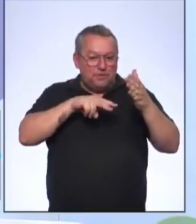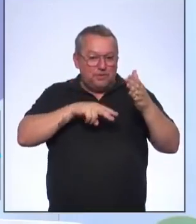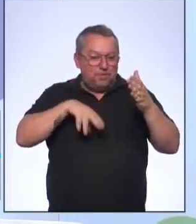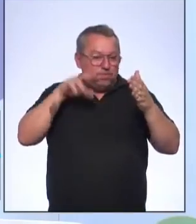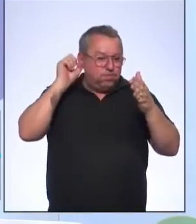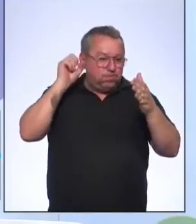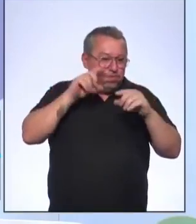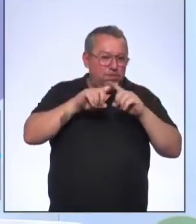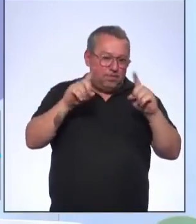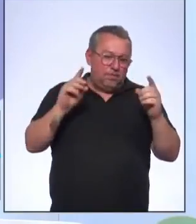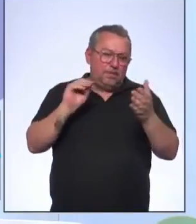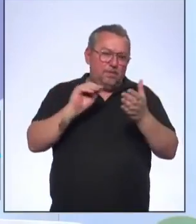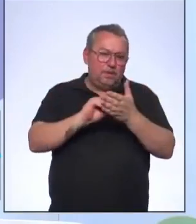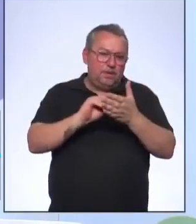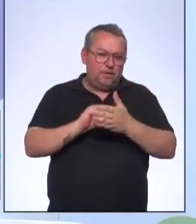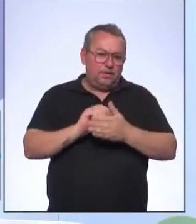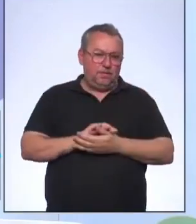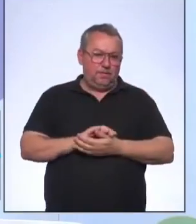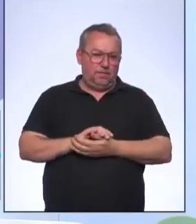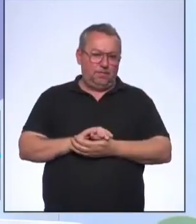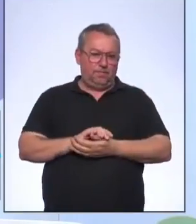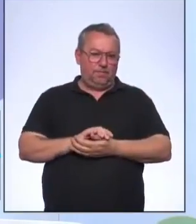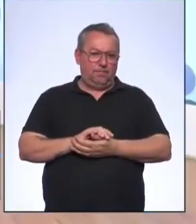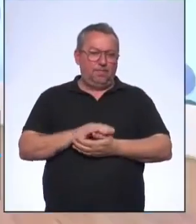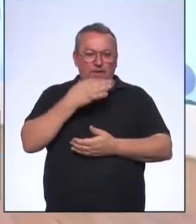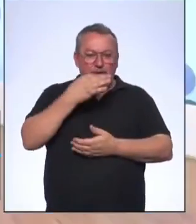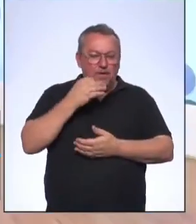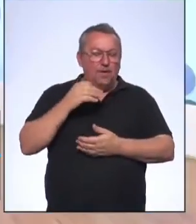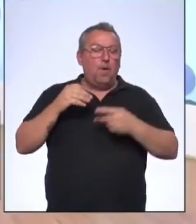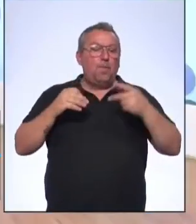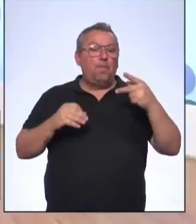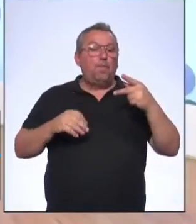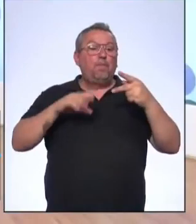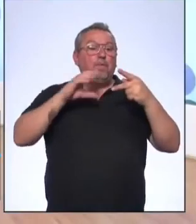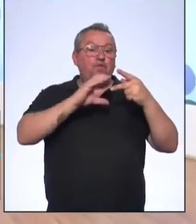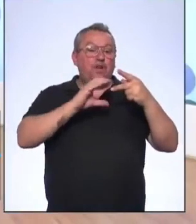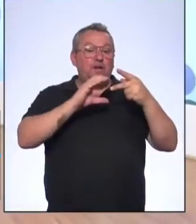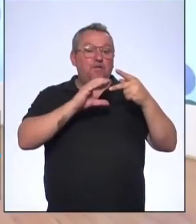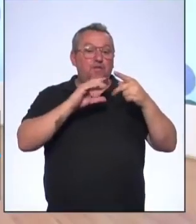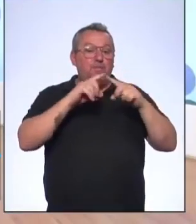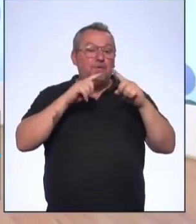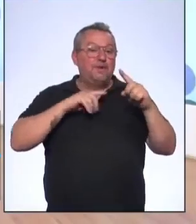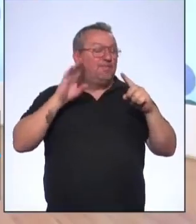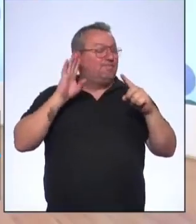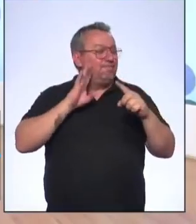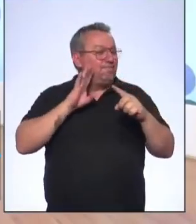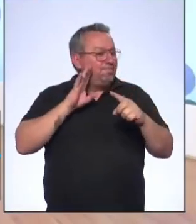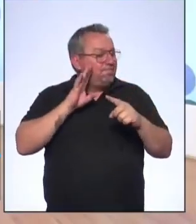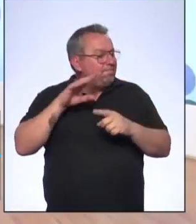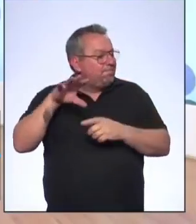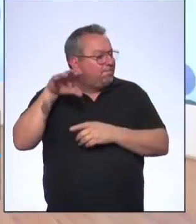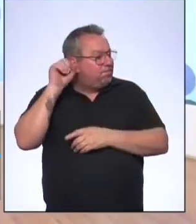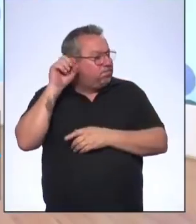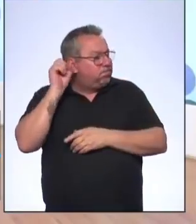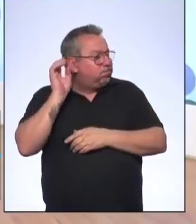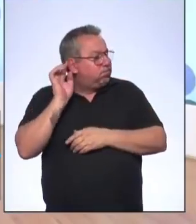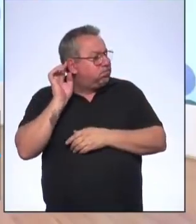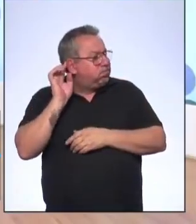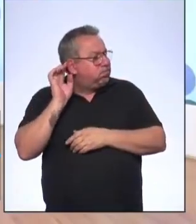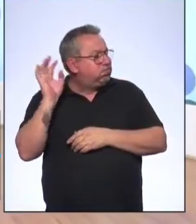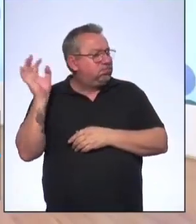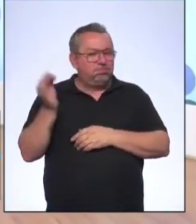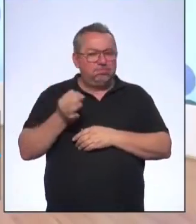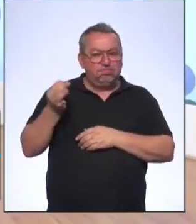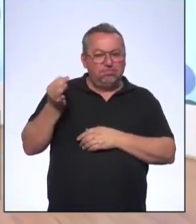pelo computador, pelo celular, seja lá onde você esteja. Eu acho legal o podcast, porque eles podem exercer a escuta ativa. Perfeitamente.